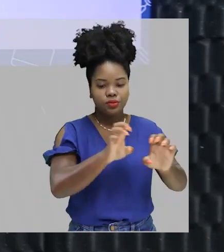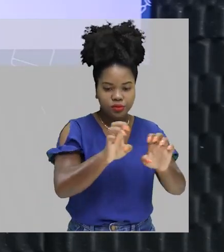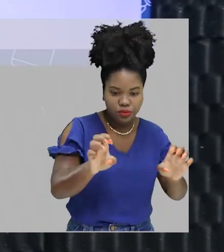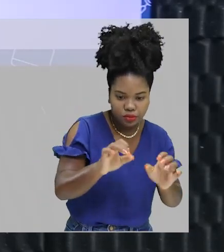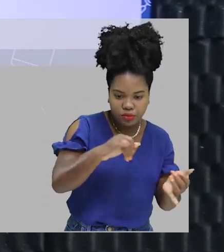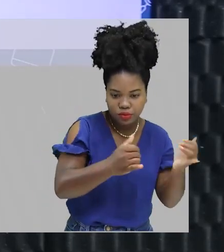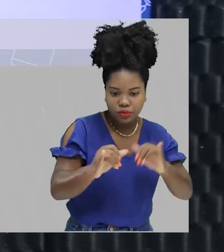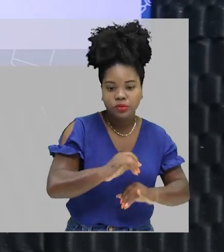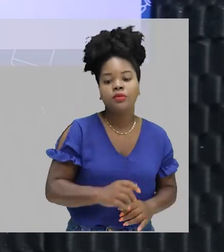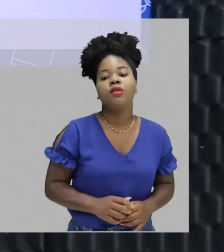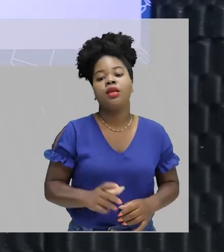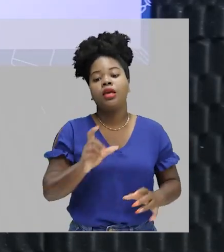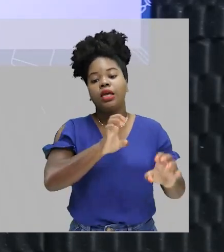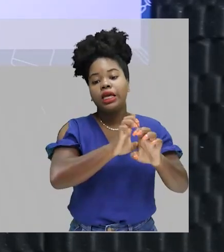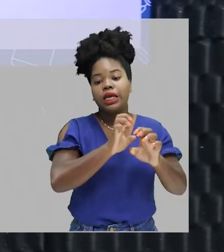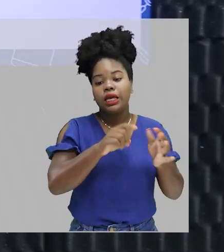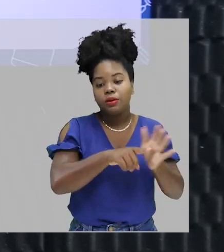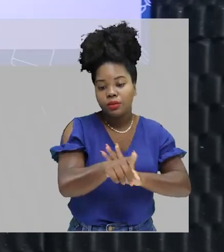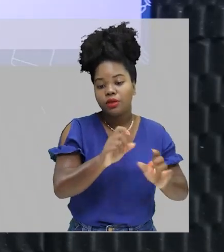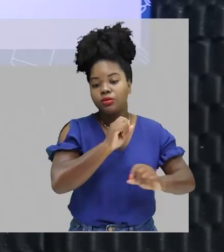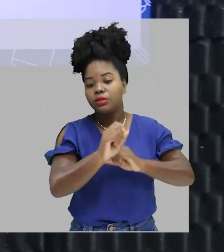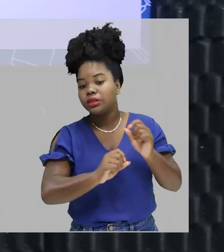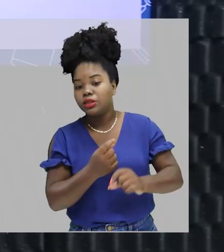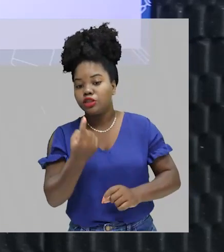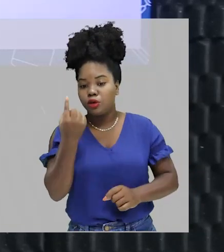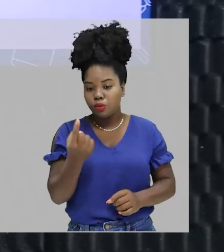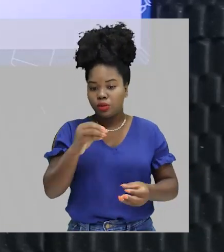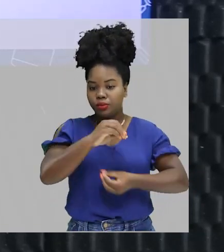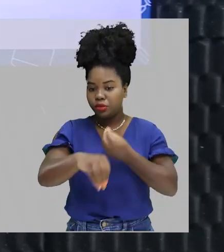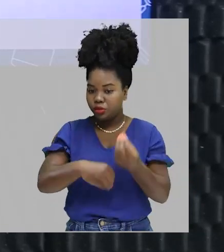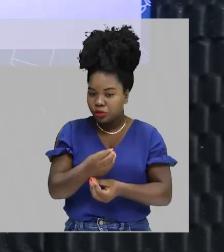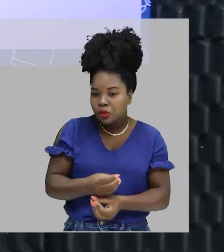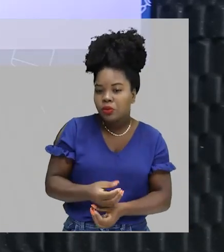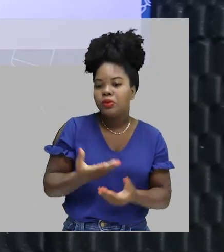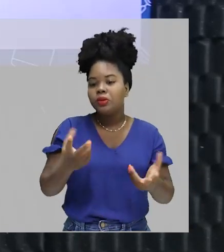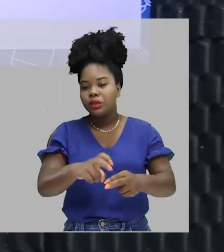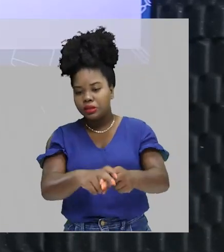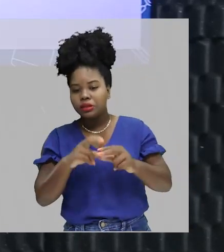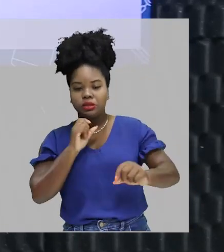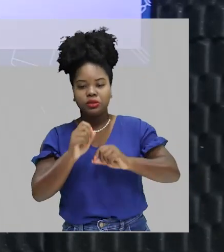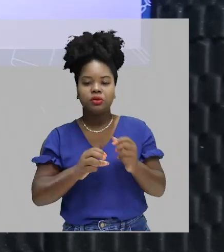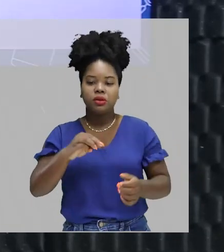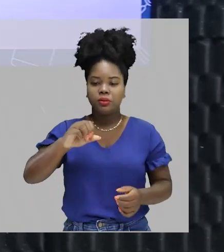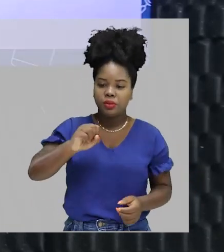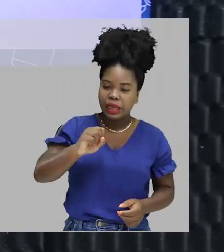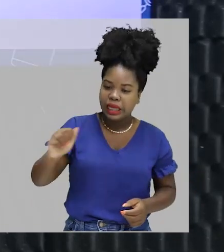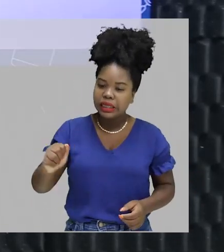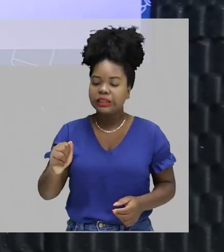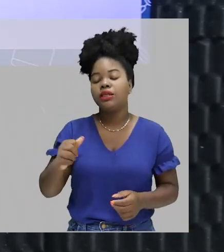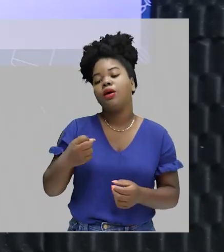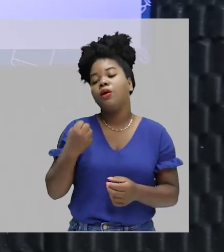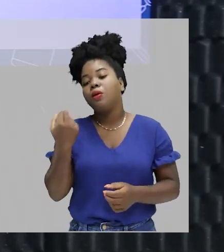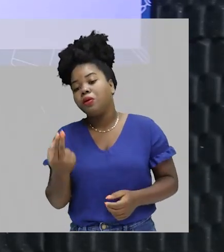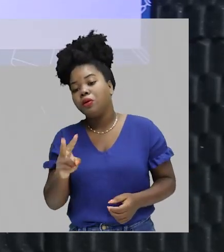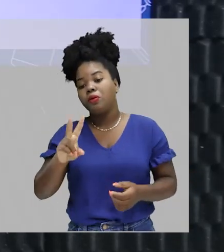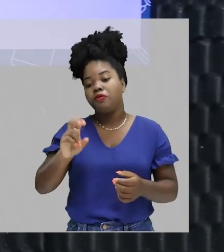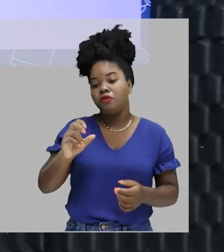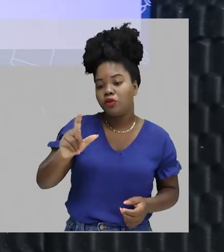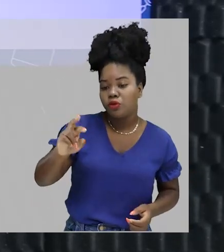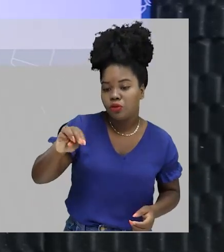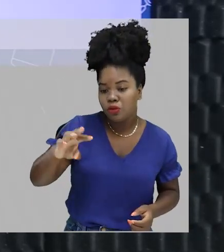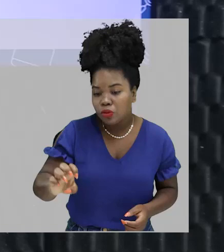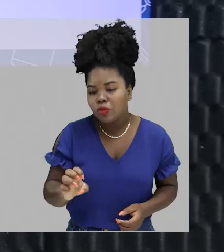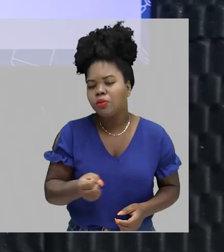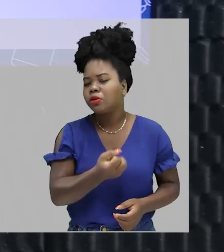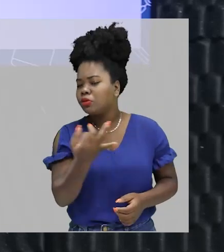uma reação, certo? E a partir daí a gente determinava a massa ou o volume, a quantidade